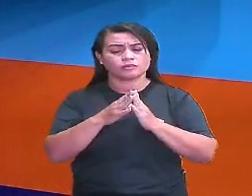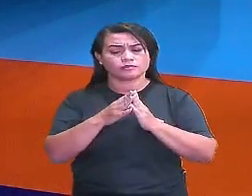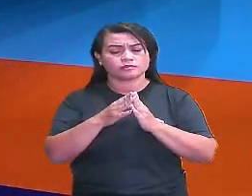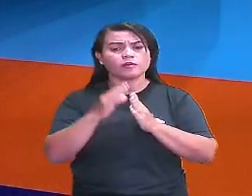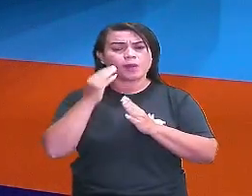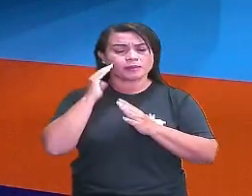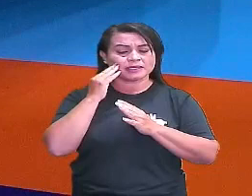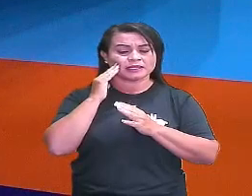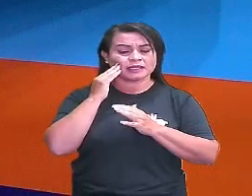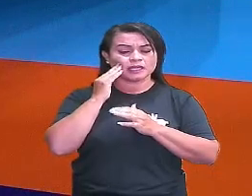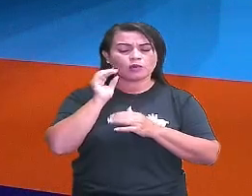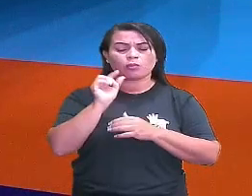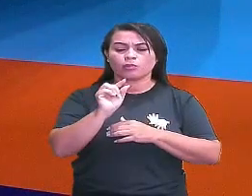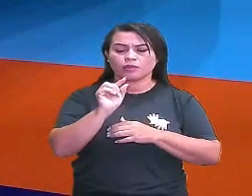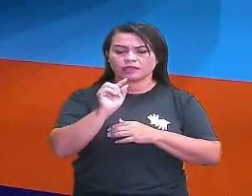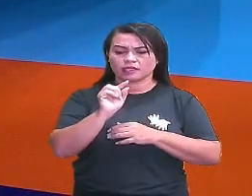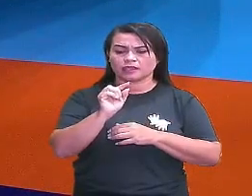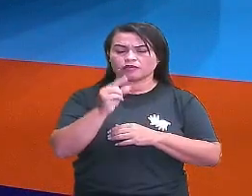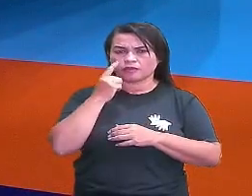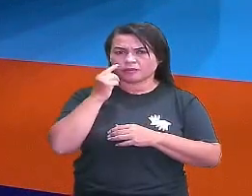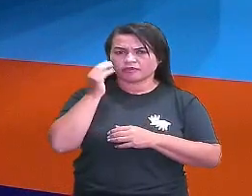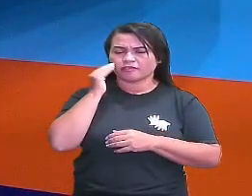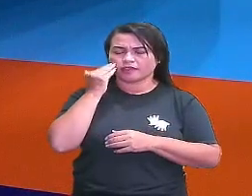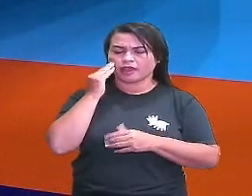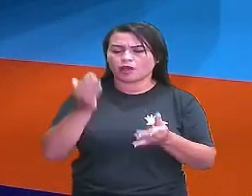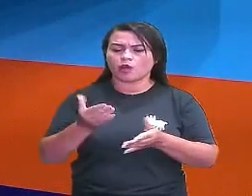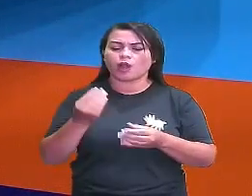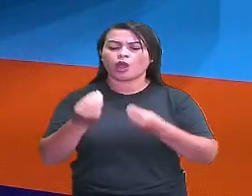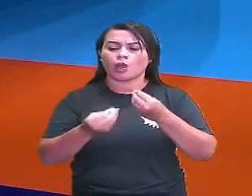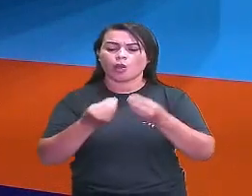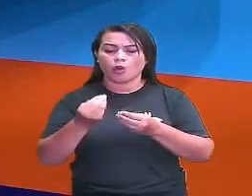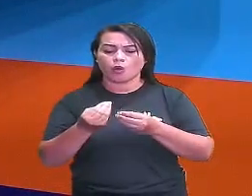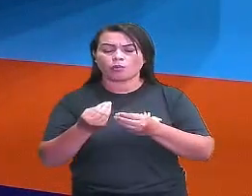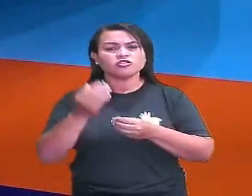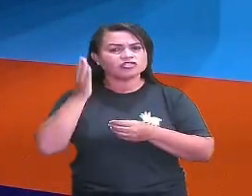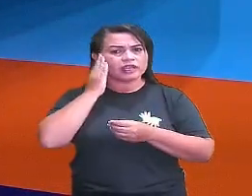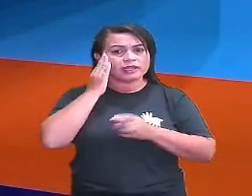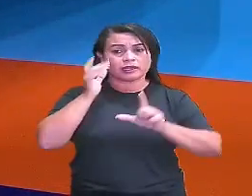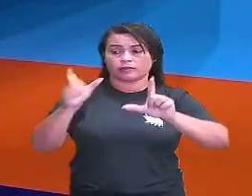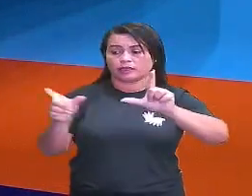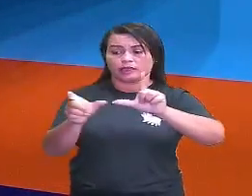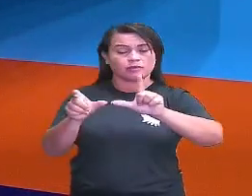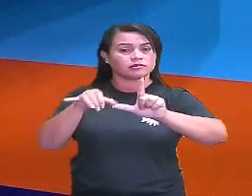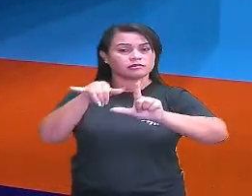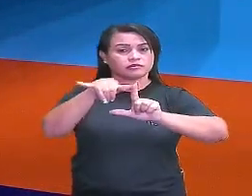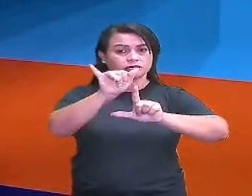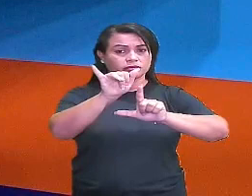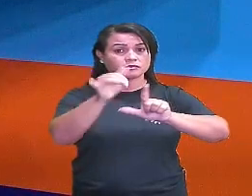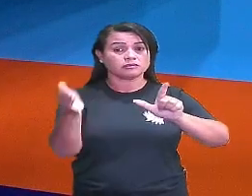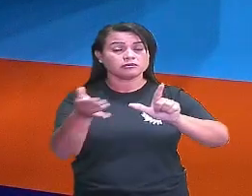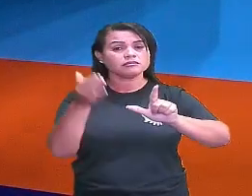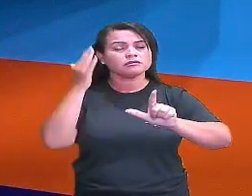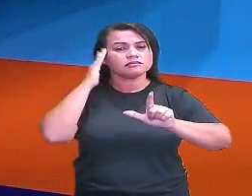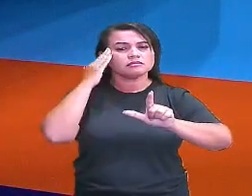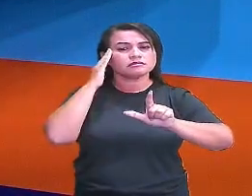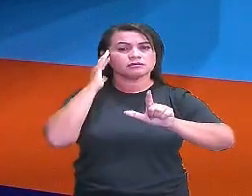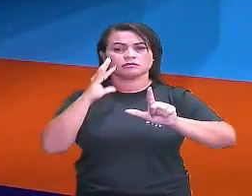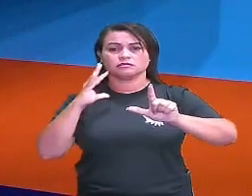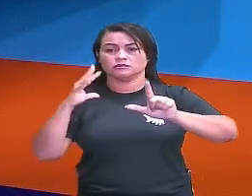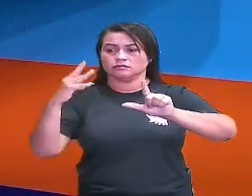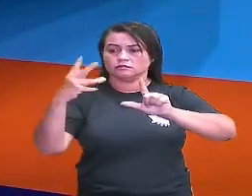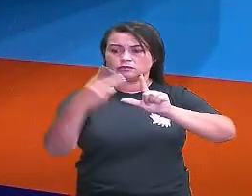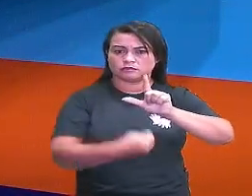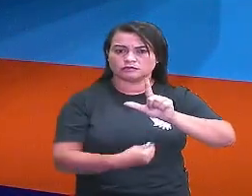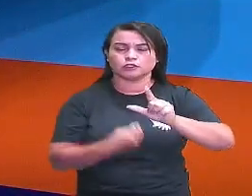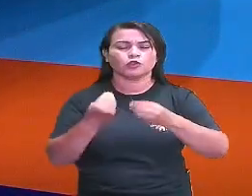Vamos entender um pouquinho mais sobre isso aí. A gente já entendeu quem é a reta X, quem é Y. Vamos entender os quadrantes e como